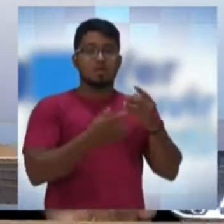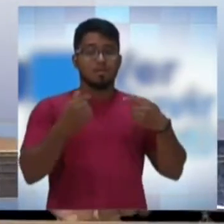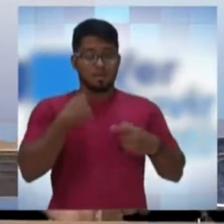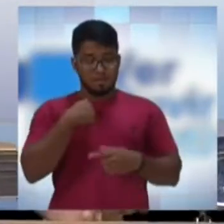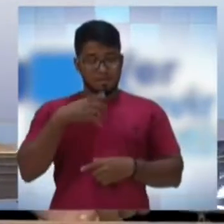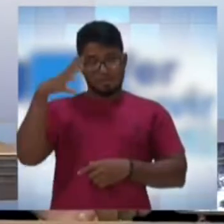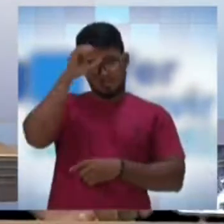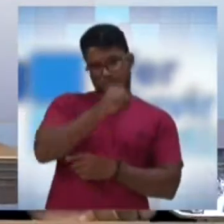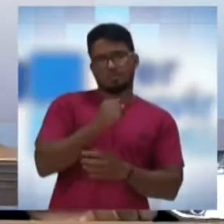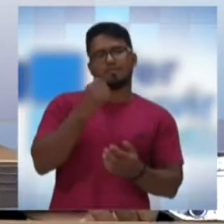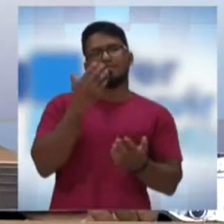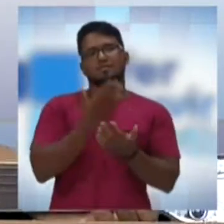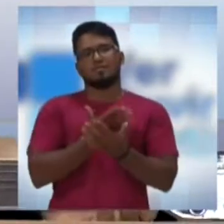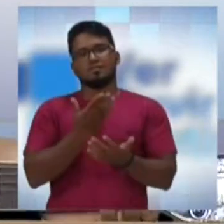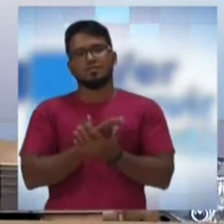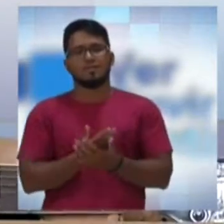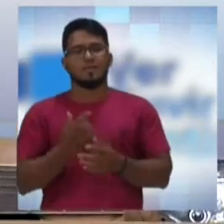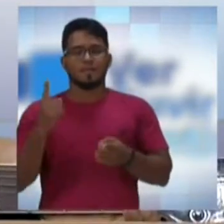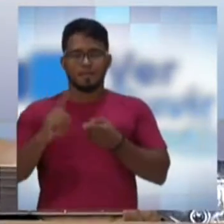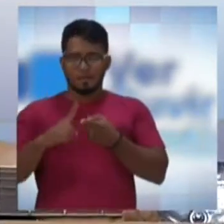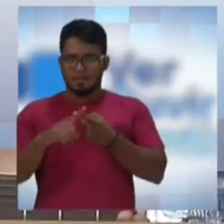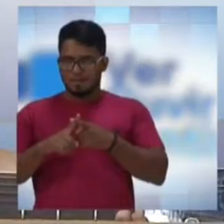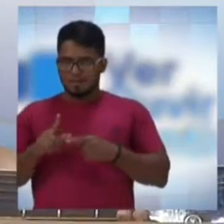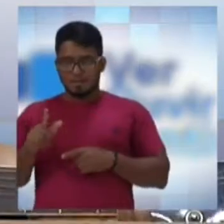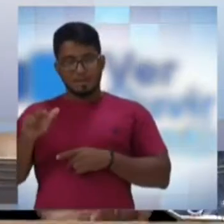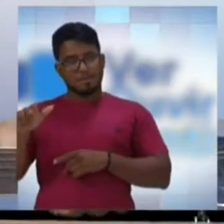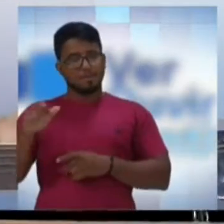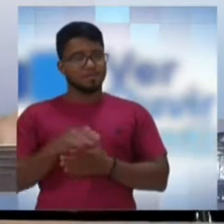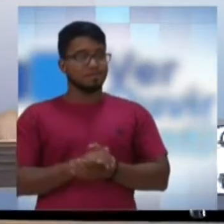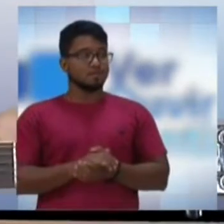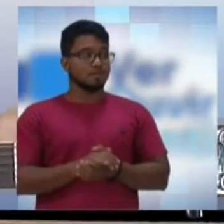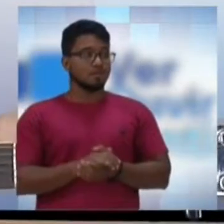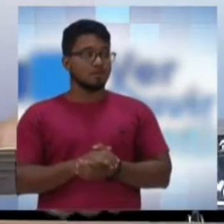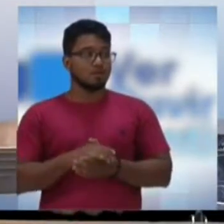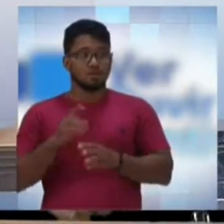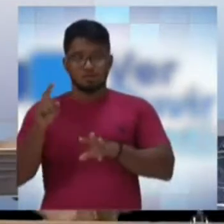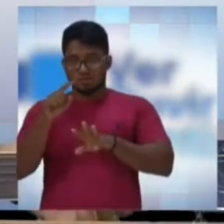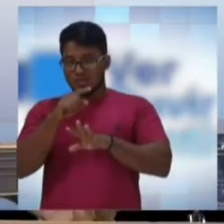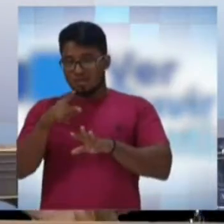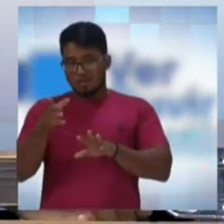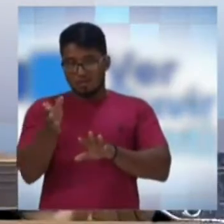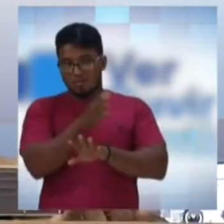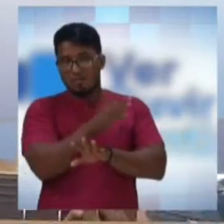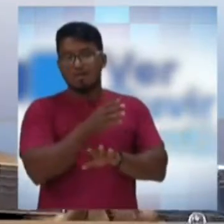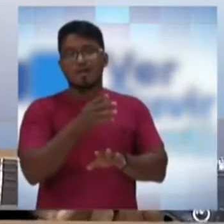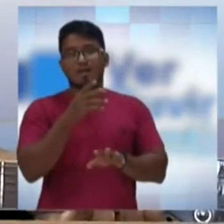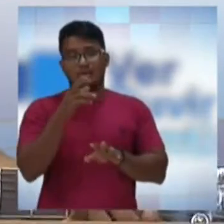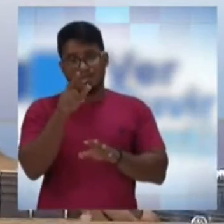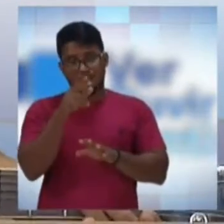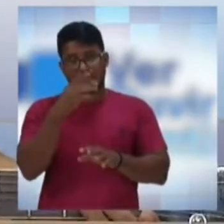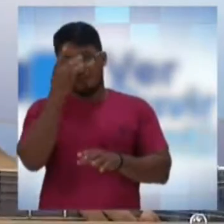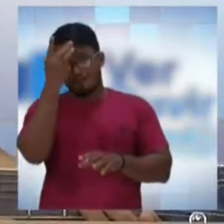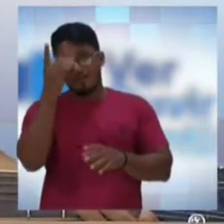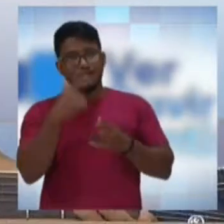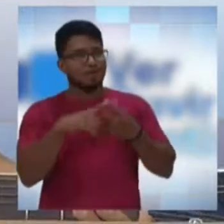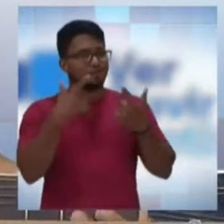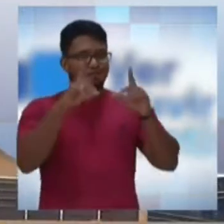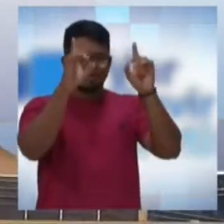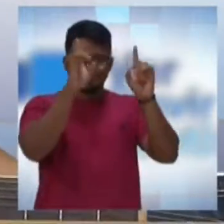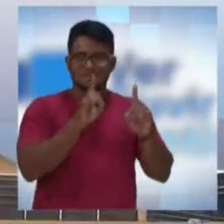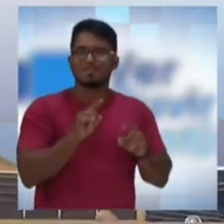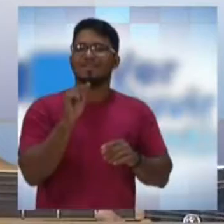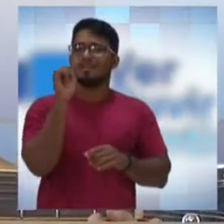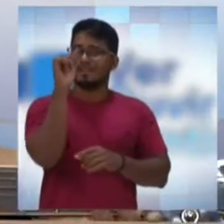minha educação, né? E também das minhas irmãs. Só que minhas irmãs eram mais fáceis porque elas não têm nenhum tipo de deficiência. Sim. E